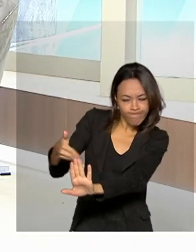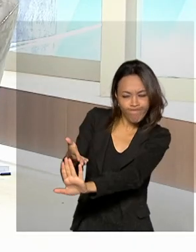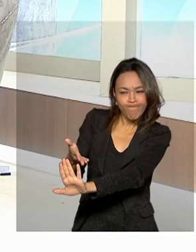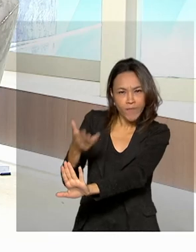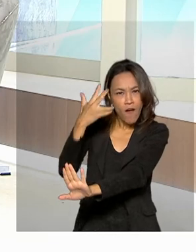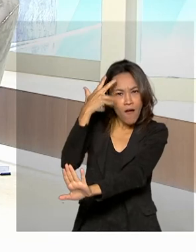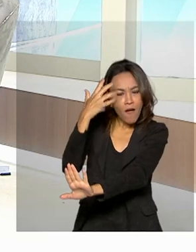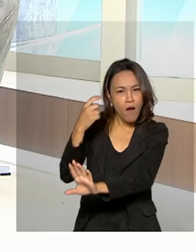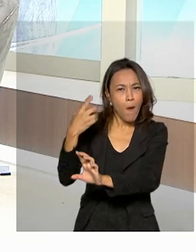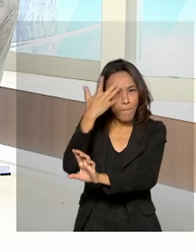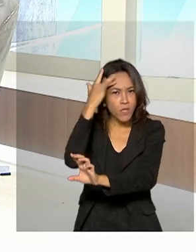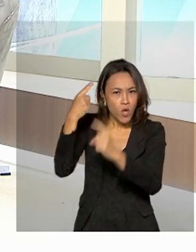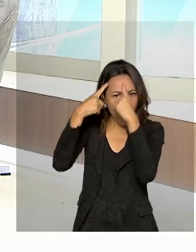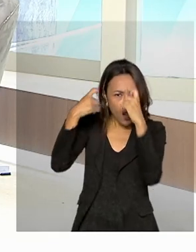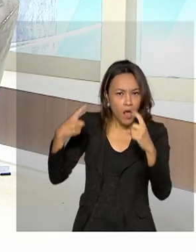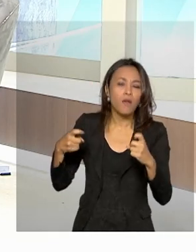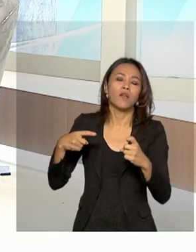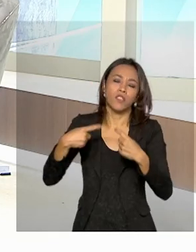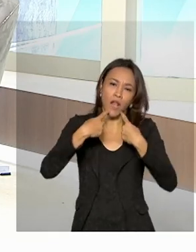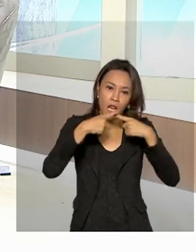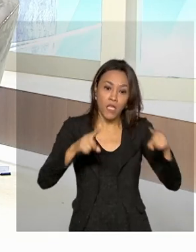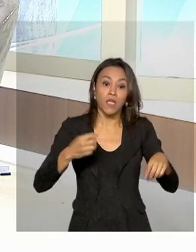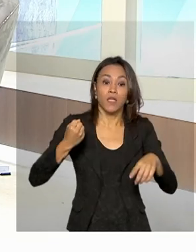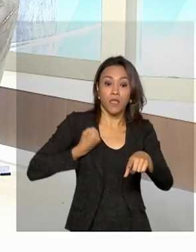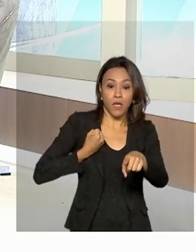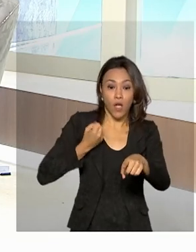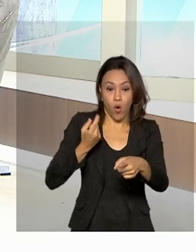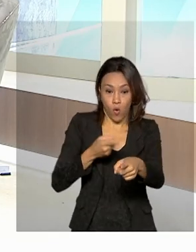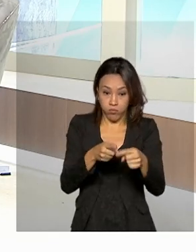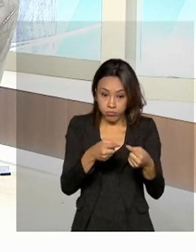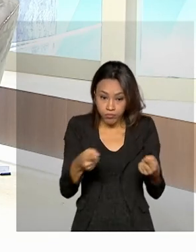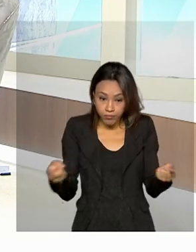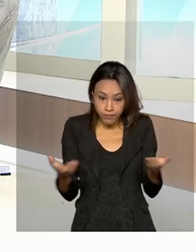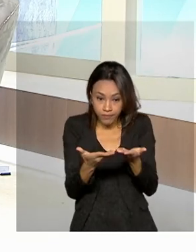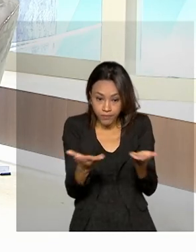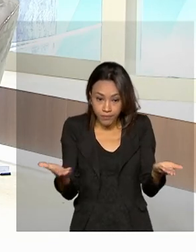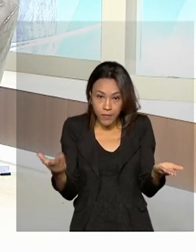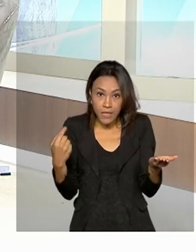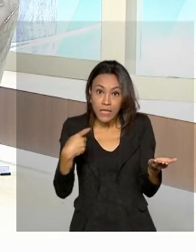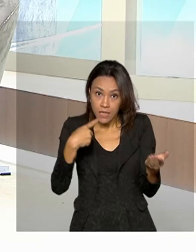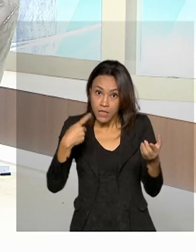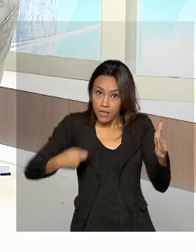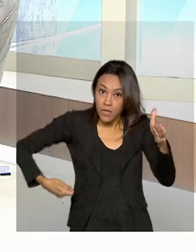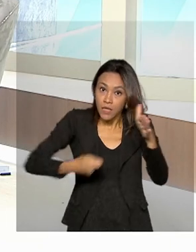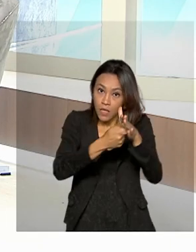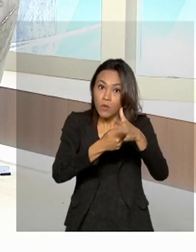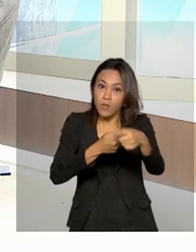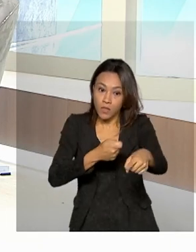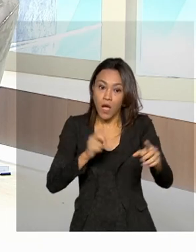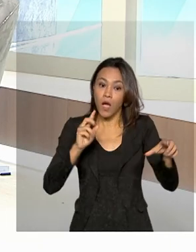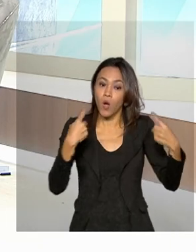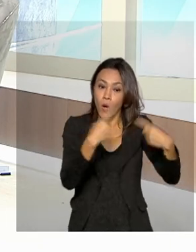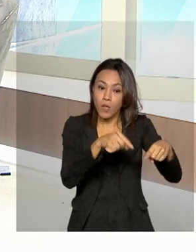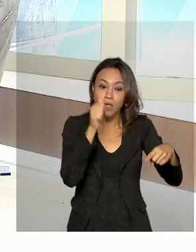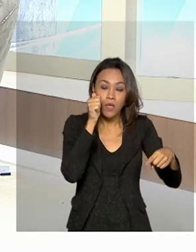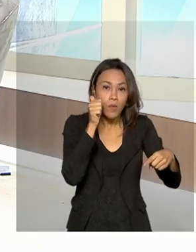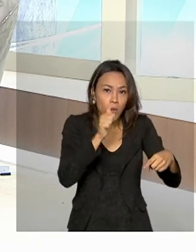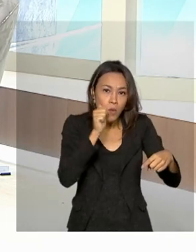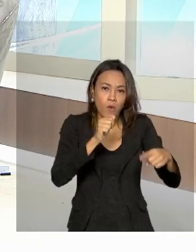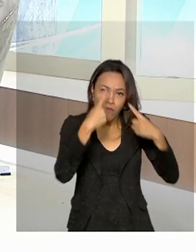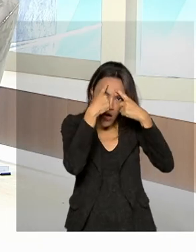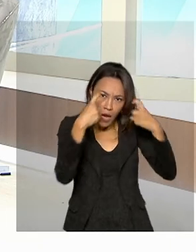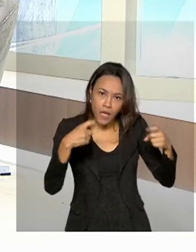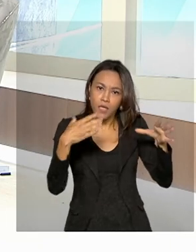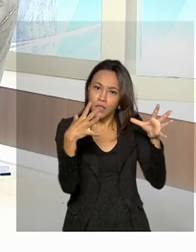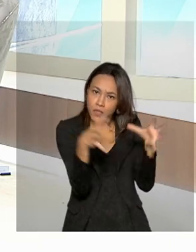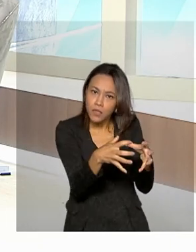nós temos o Disque 100, o Ligue 180. 180 para fazer as denúncias de violência contra a mulher. E o Disque 100, todos os tipos